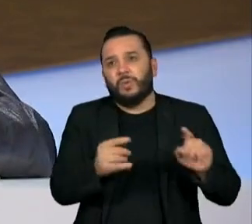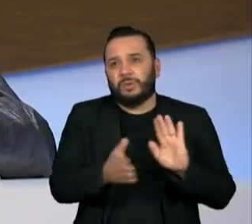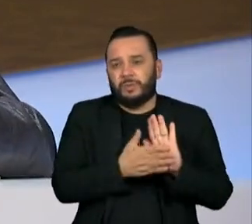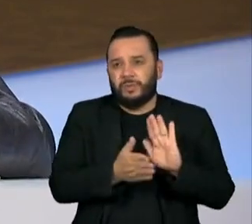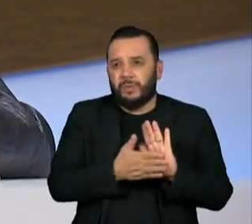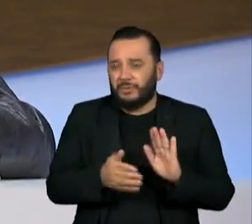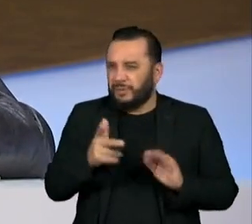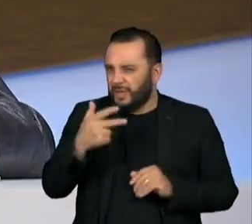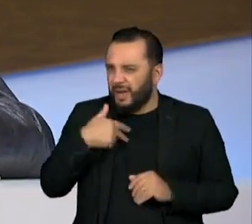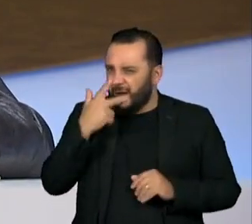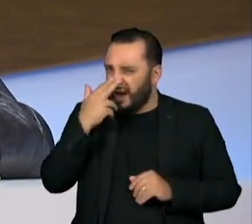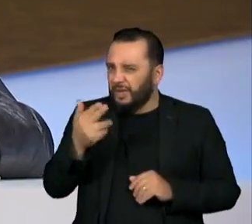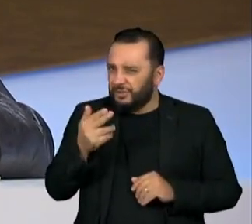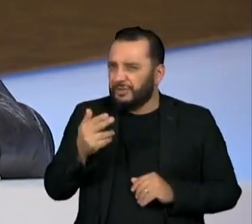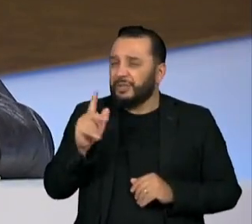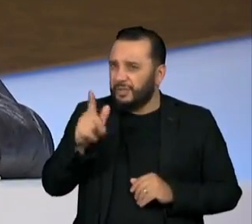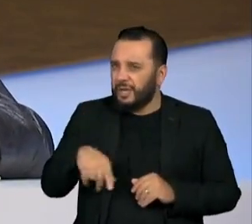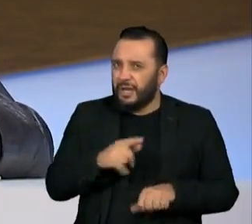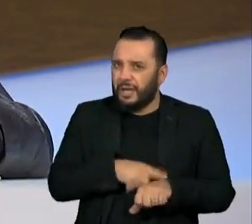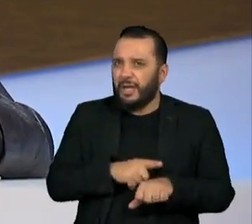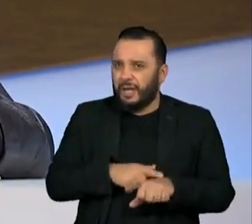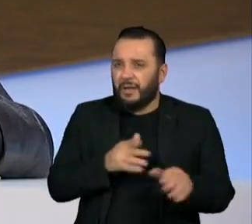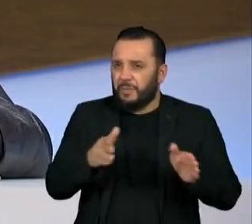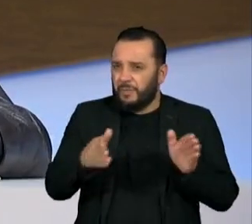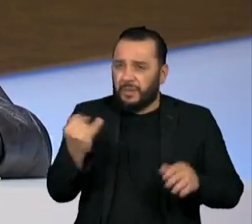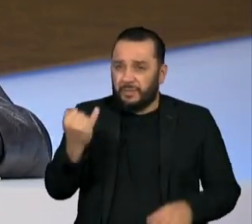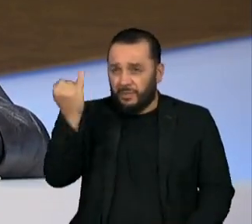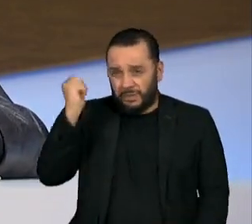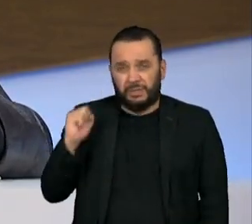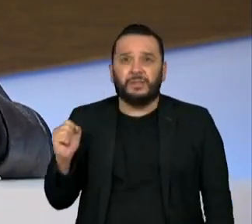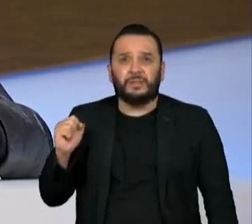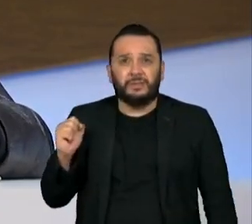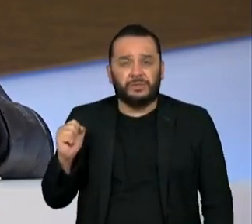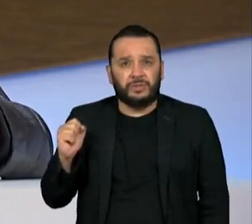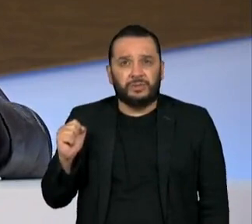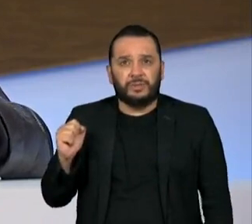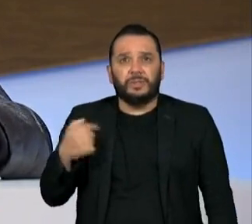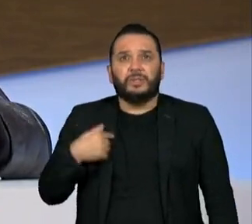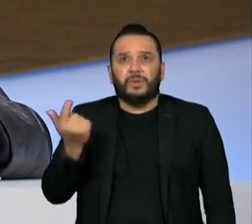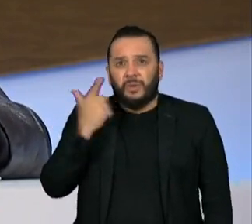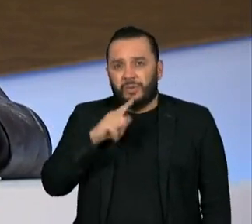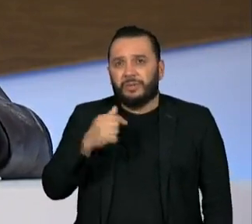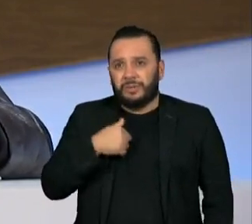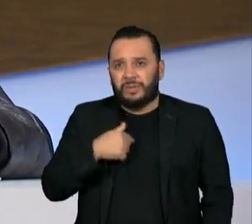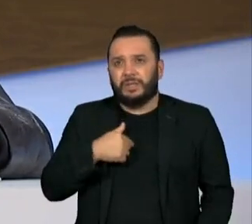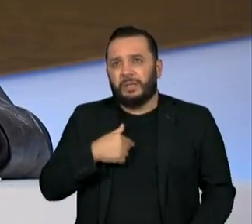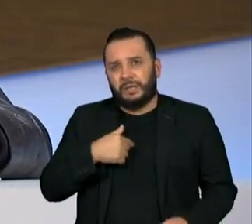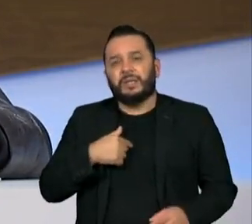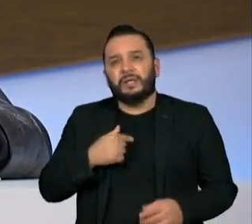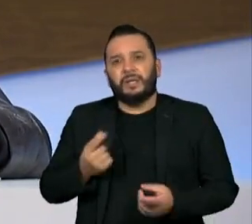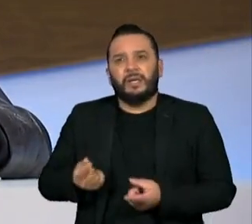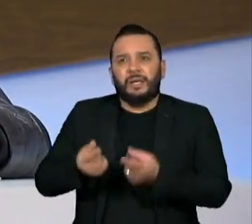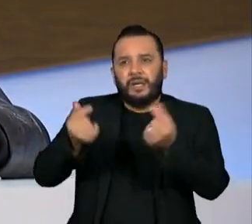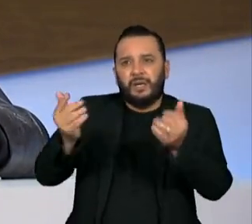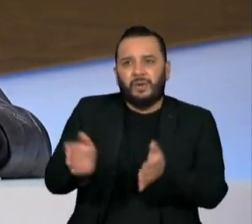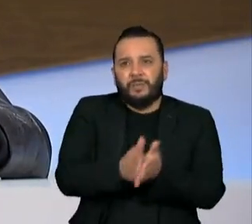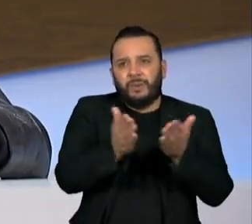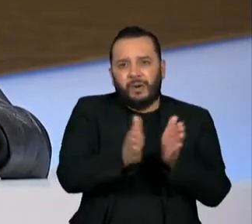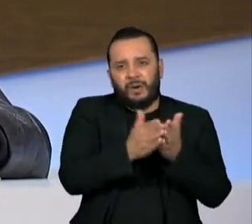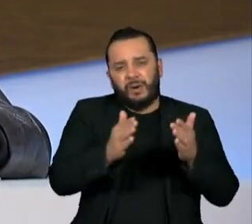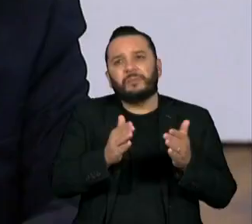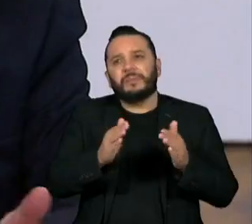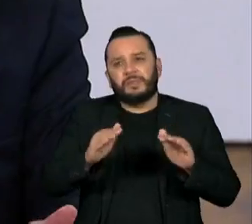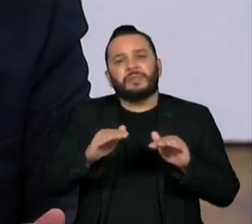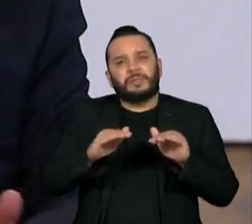proposta mas o senhor acha que seria um movimento importante para você tentar diminuir a saudade pelo